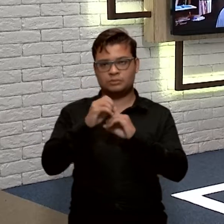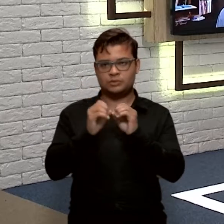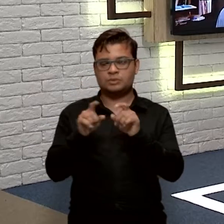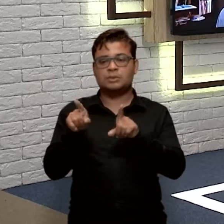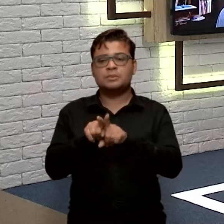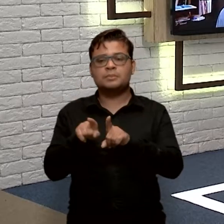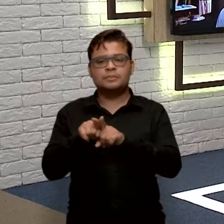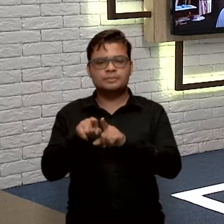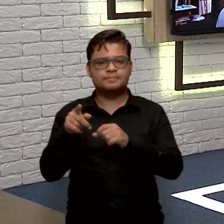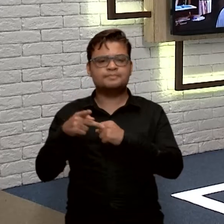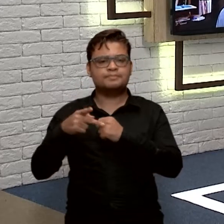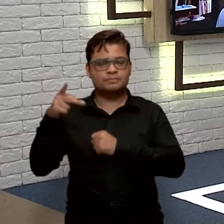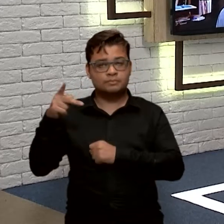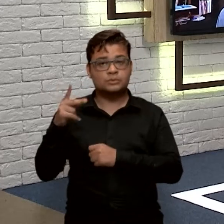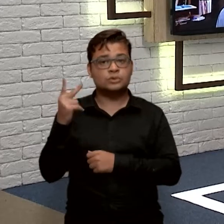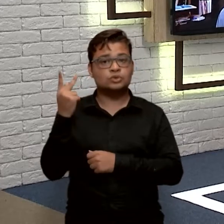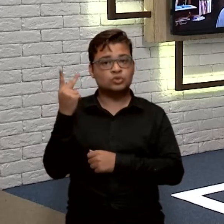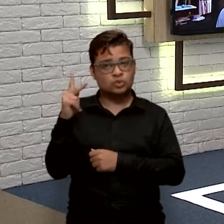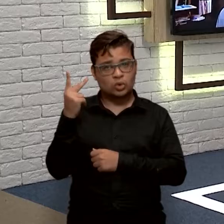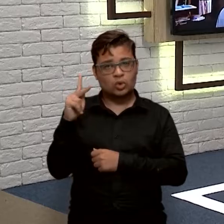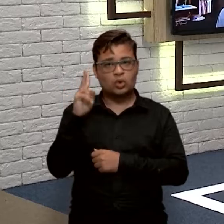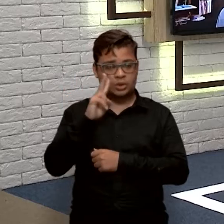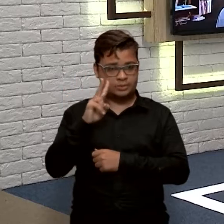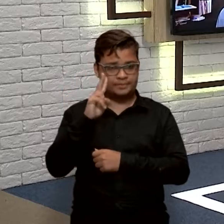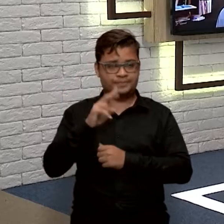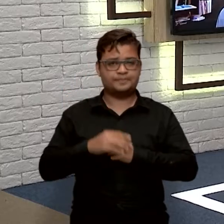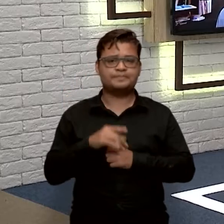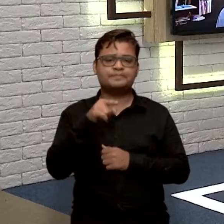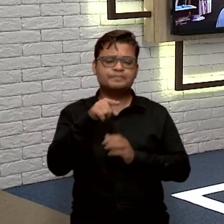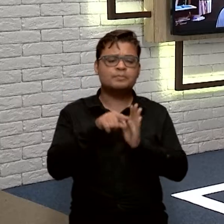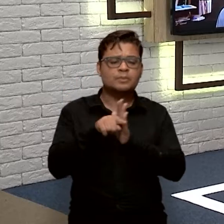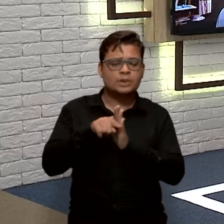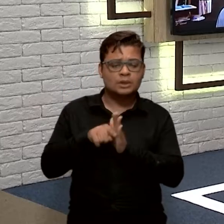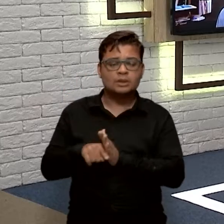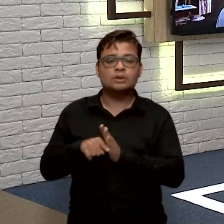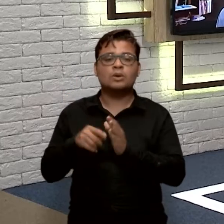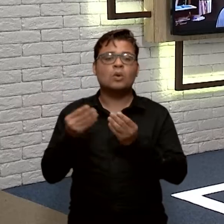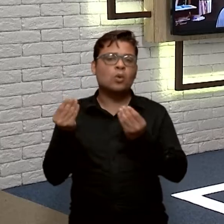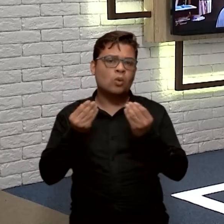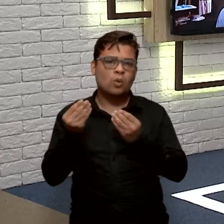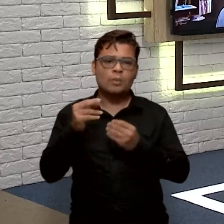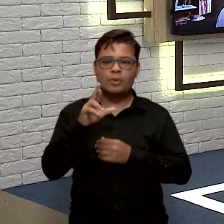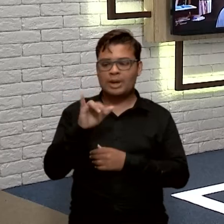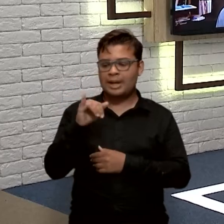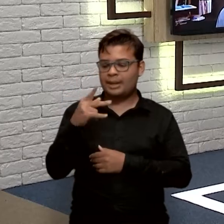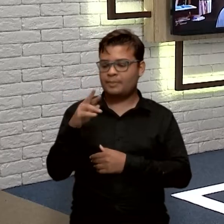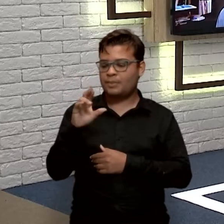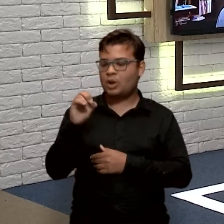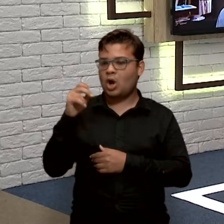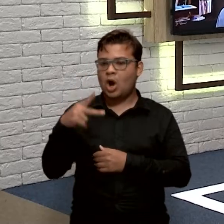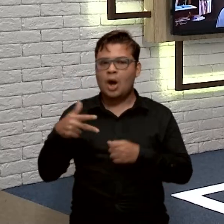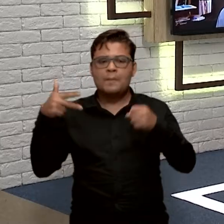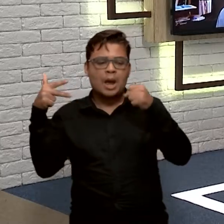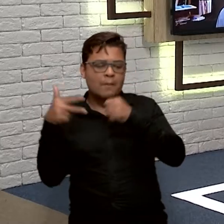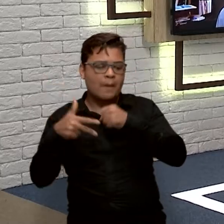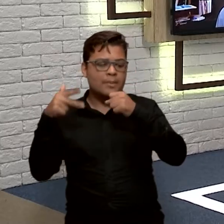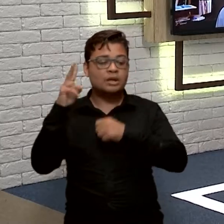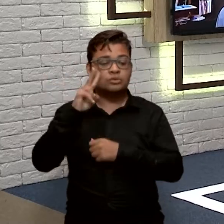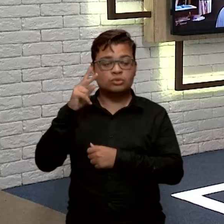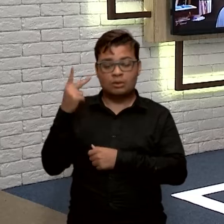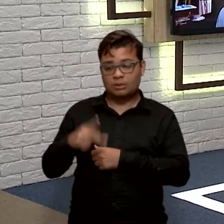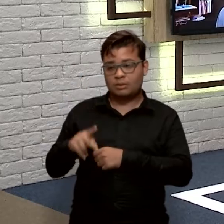Universidade também. O Alisson pesquisou sobre a história da cultura do hip hop aqui em Goiás, né, Alisson? Bem-vindo, tudo bem,